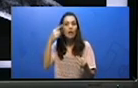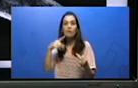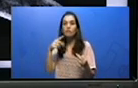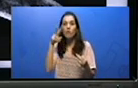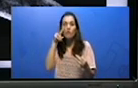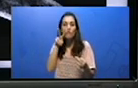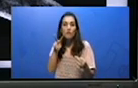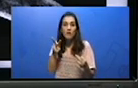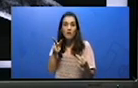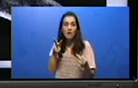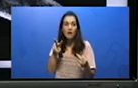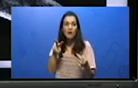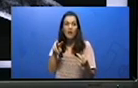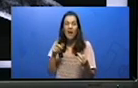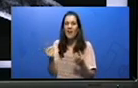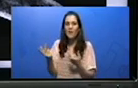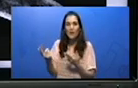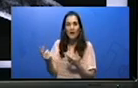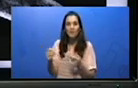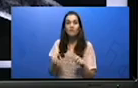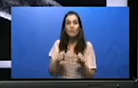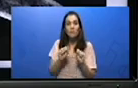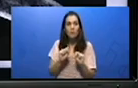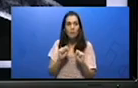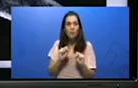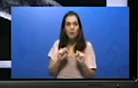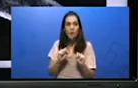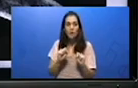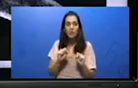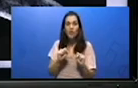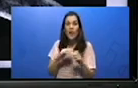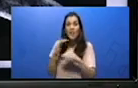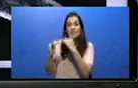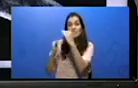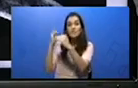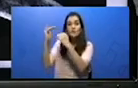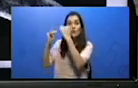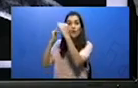A planária, ela houve um acúmulo de células